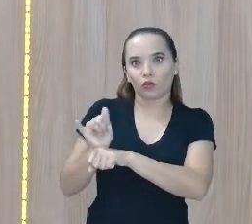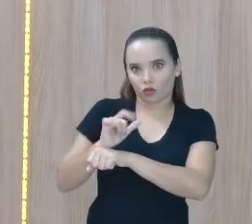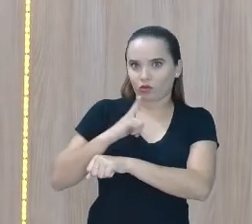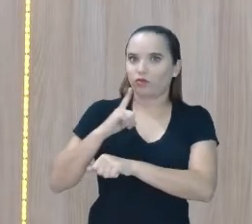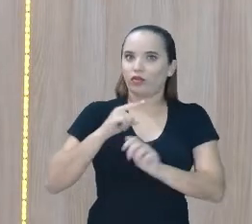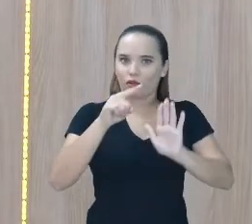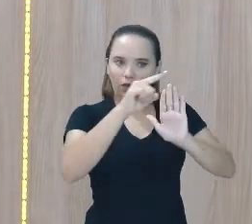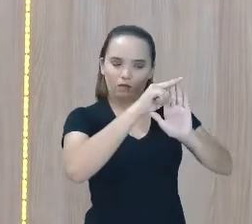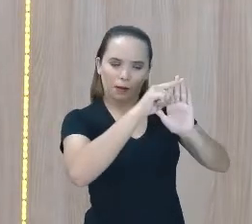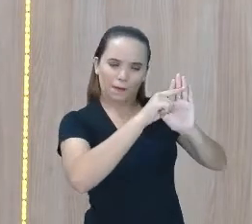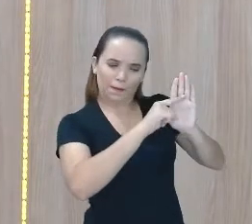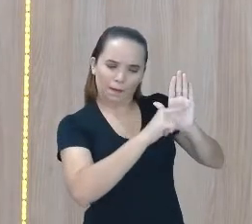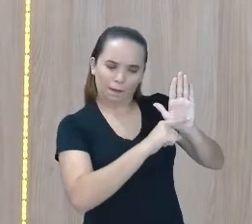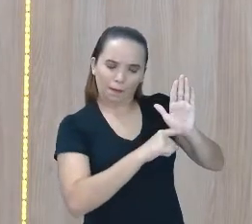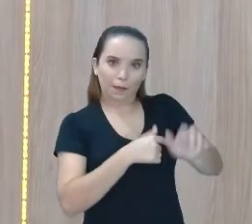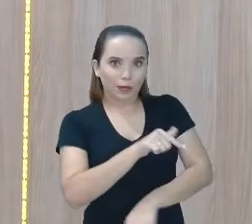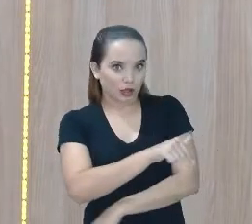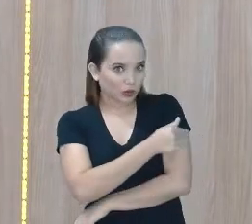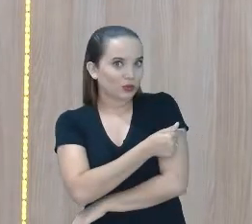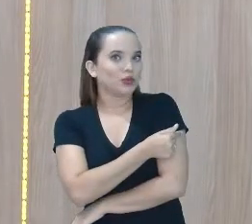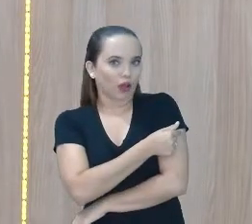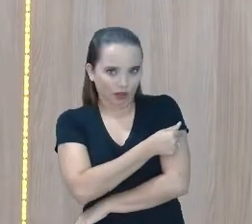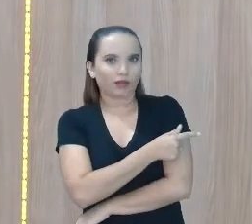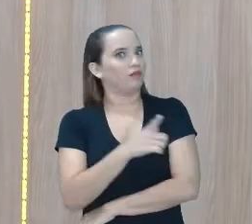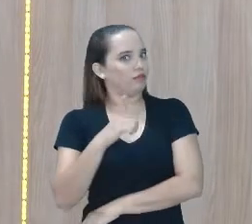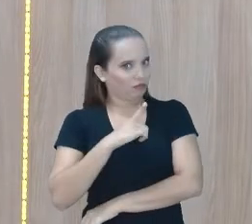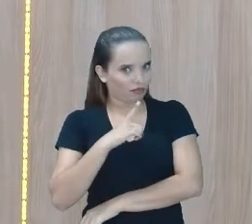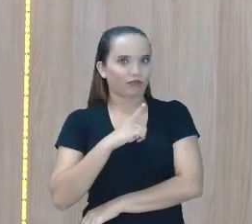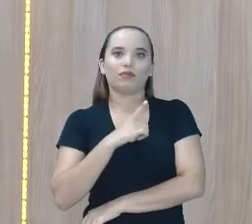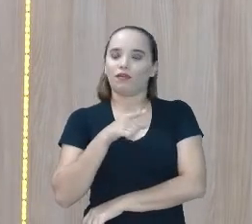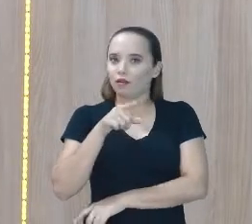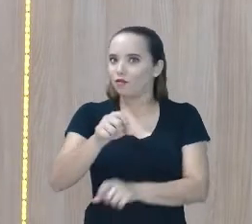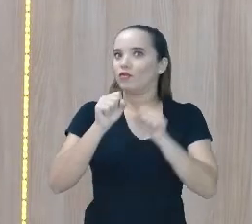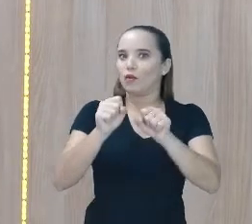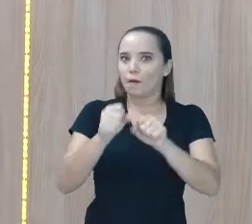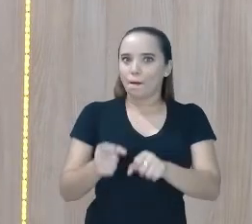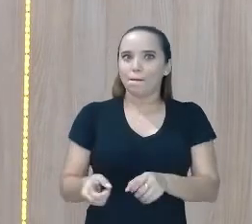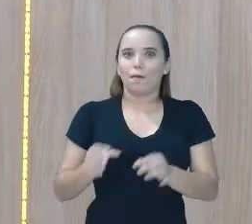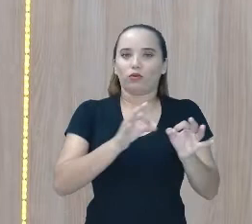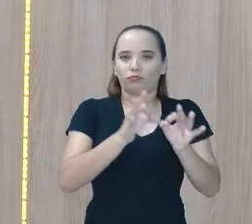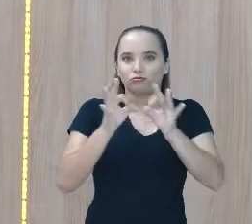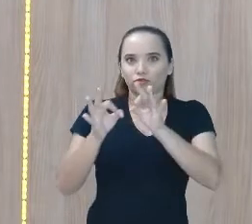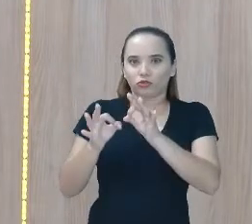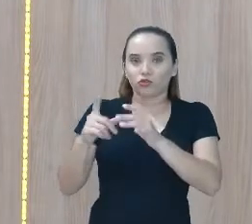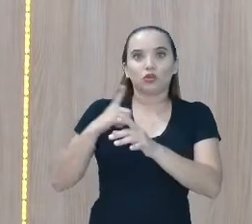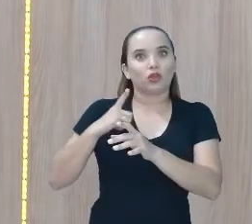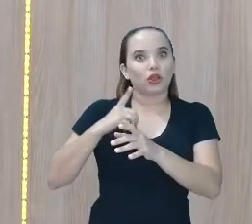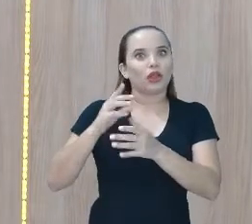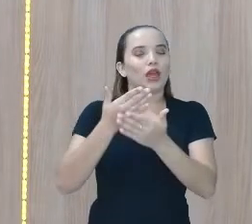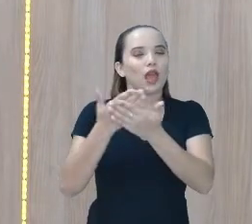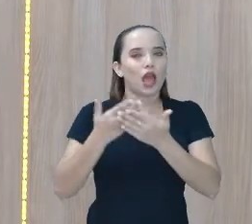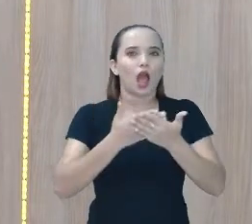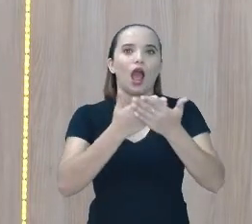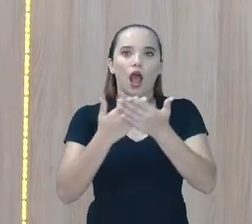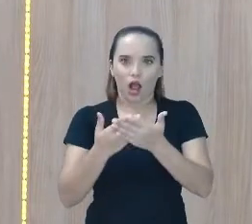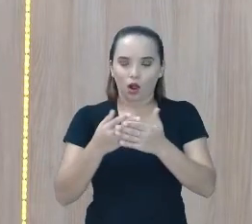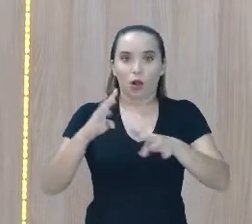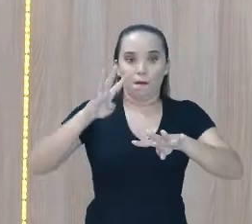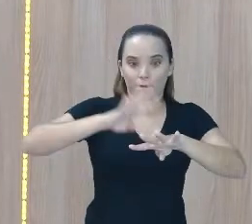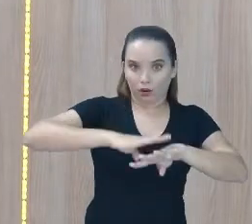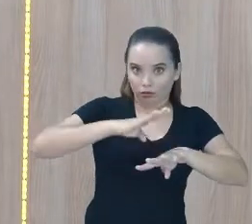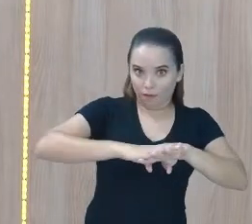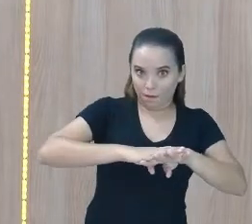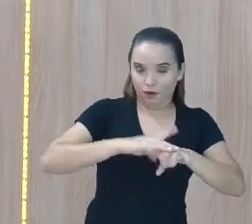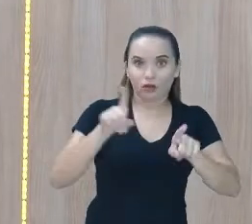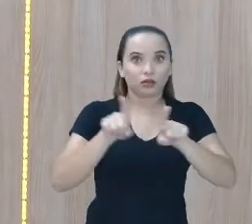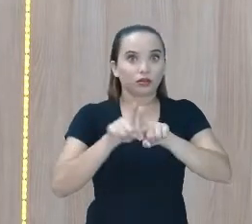7º ano, certo? Você vai clicar lá e vai ter todas as aulas por ordem cronológica e não só de matemática,